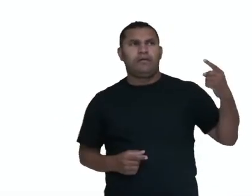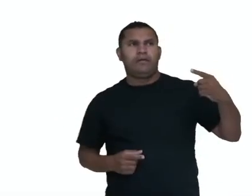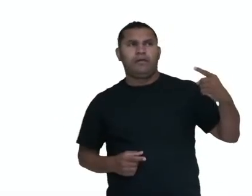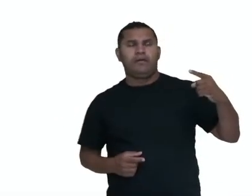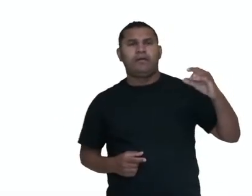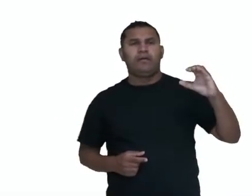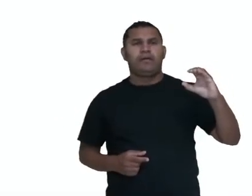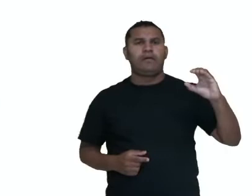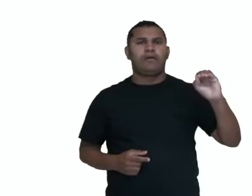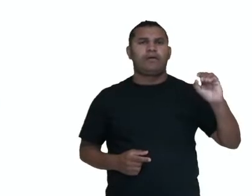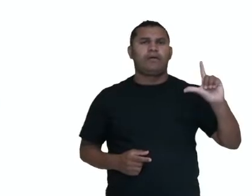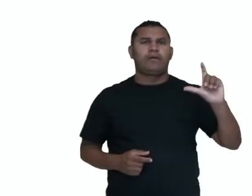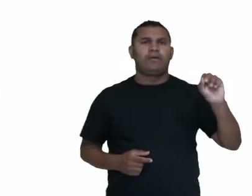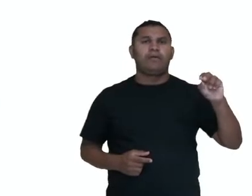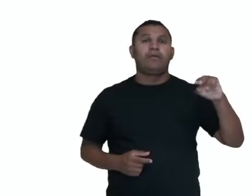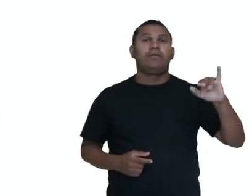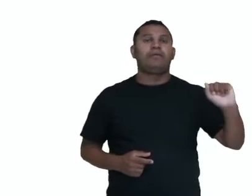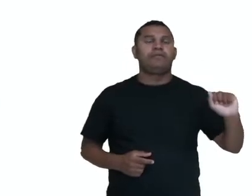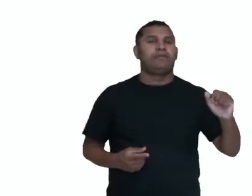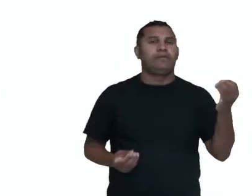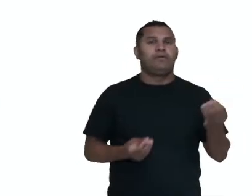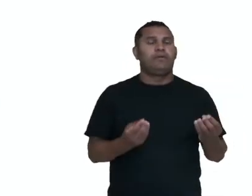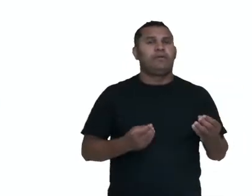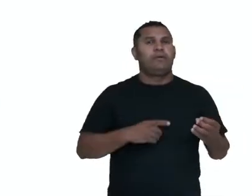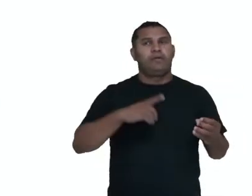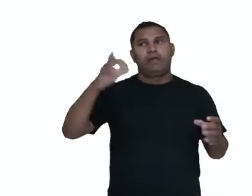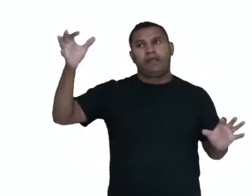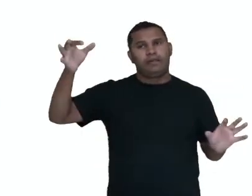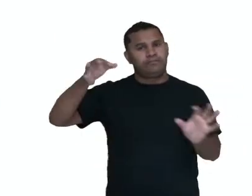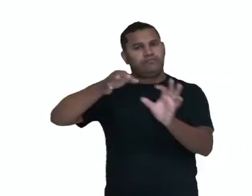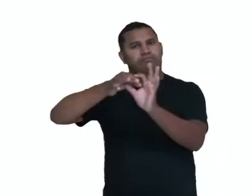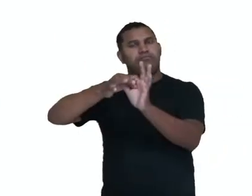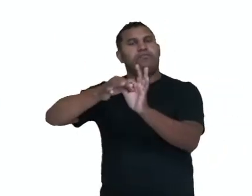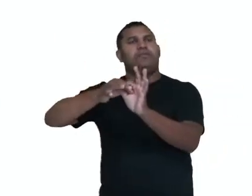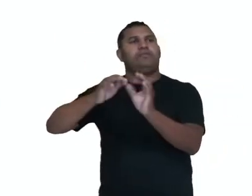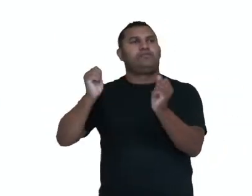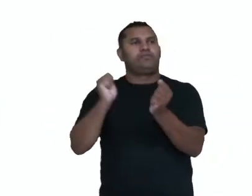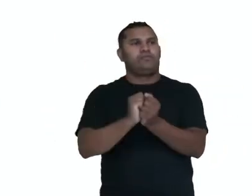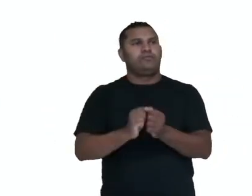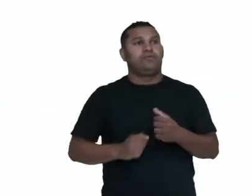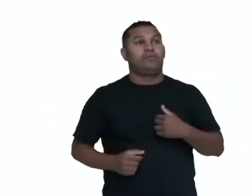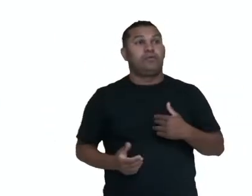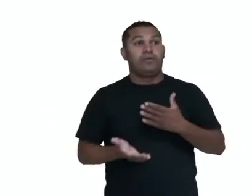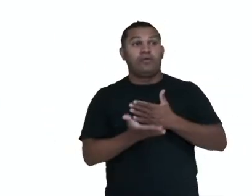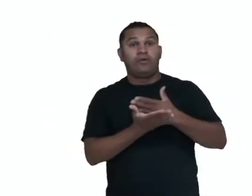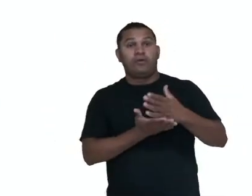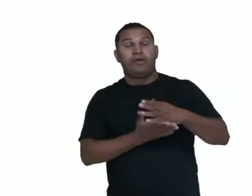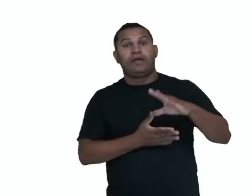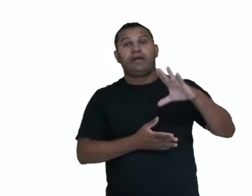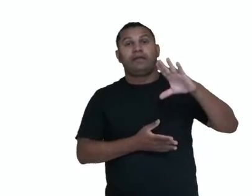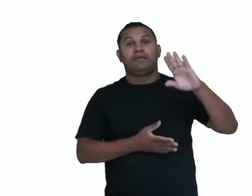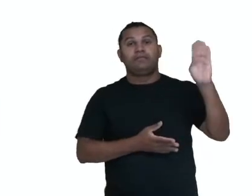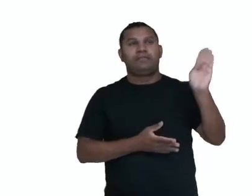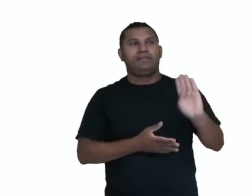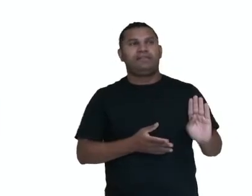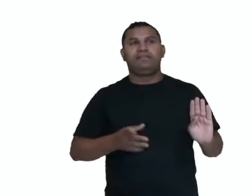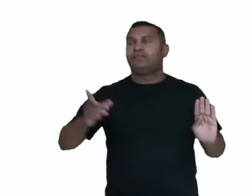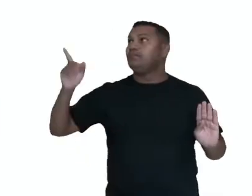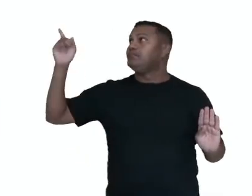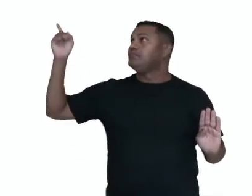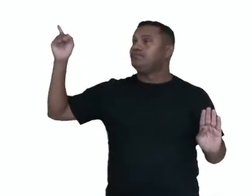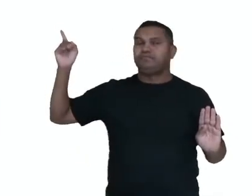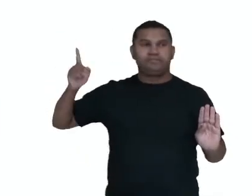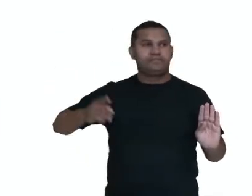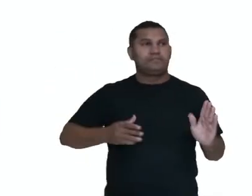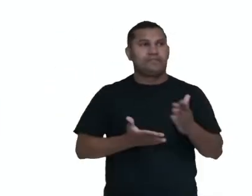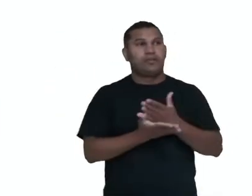não é mesmo? Então vejam que Portugal começa aqui pelo litoral do Brasil, regiões aqui da África e vai expandir. A